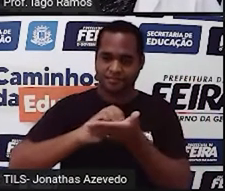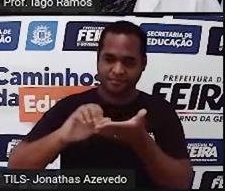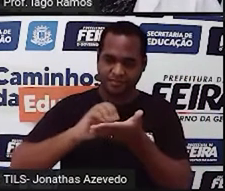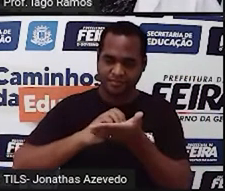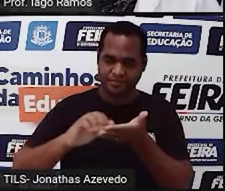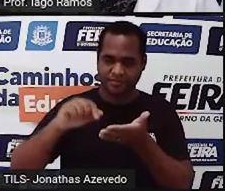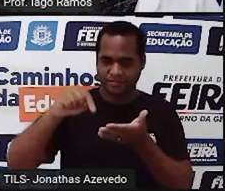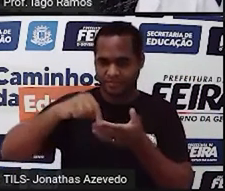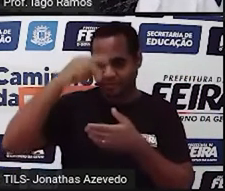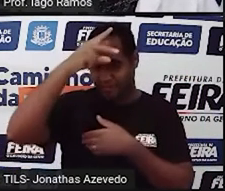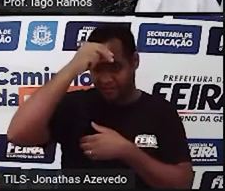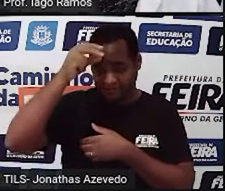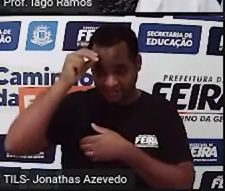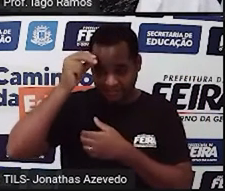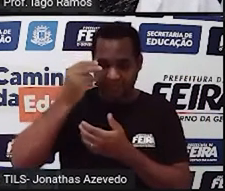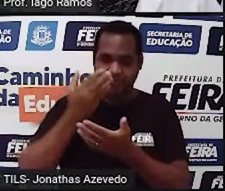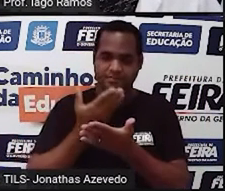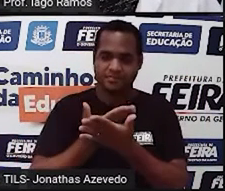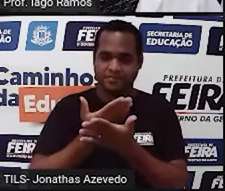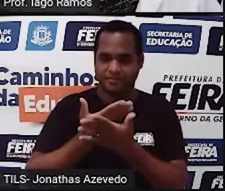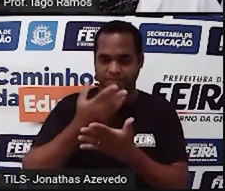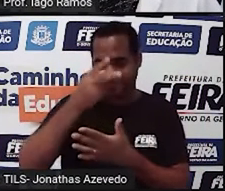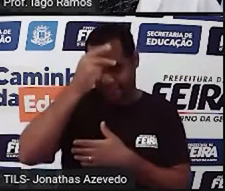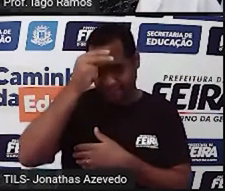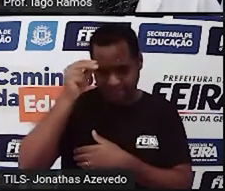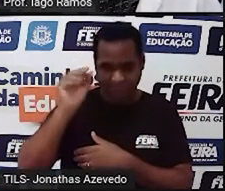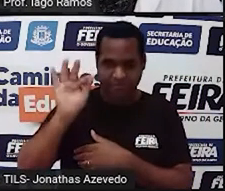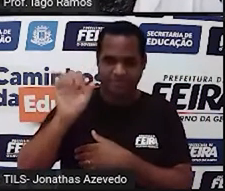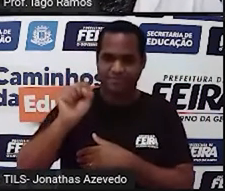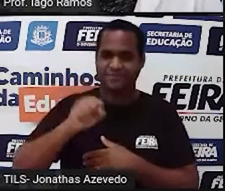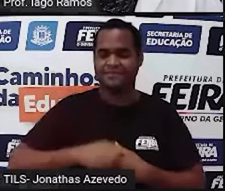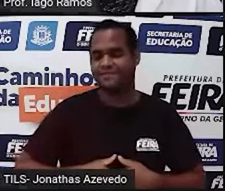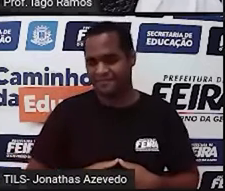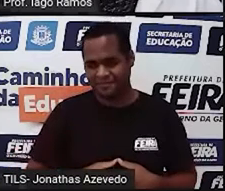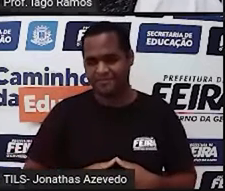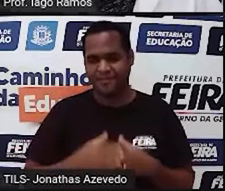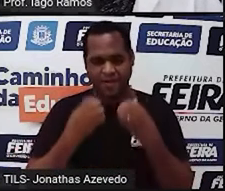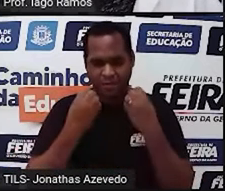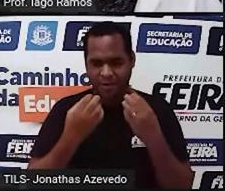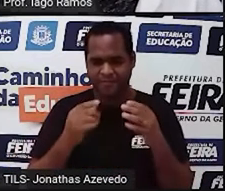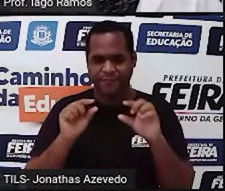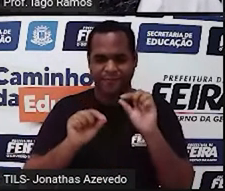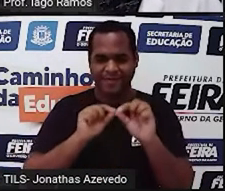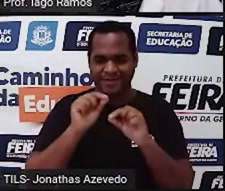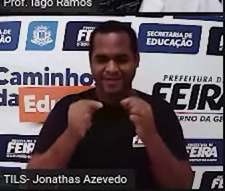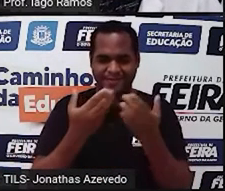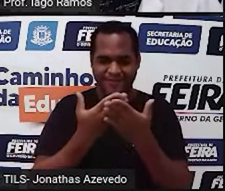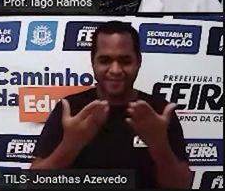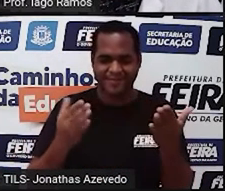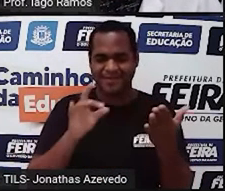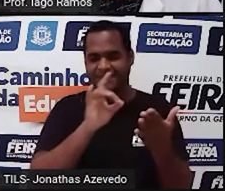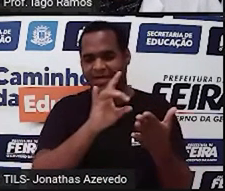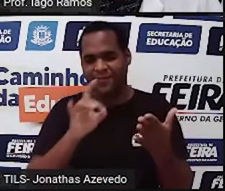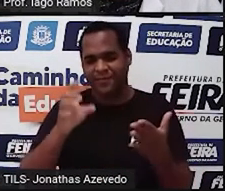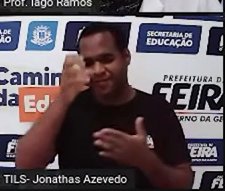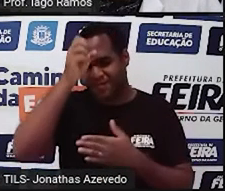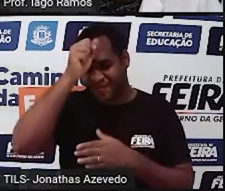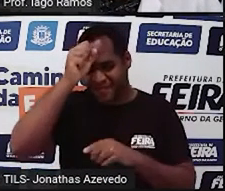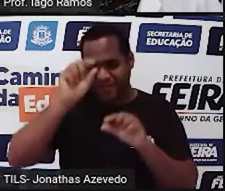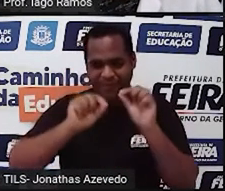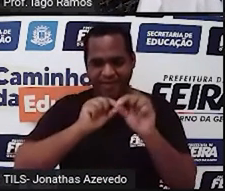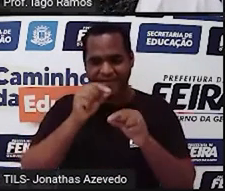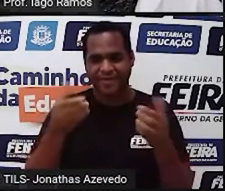Secretaria Municipal de Educação de Feira de Santana Tá bom bom e o que é que a gente vai aprender nessa aula